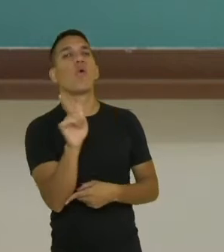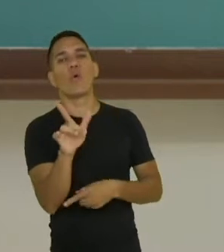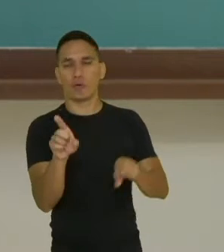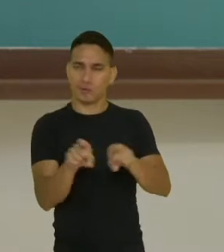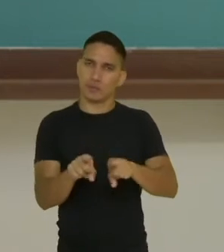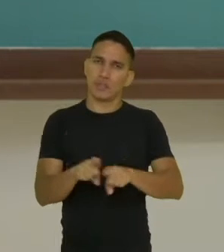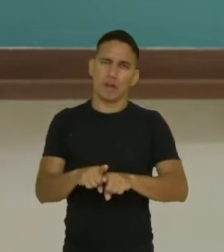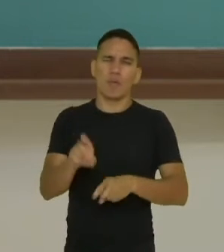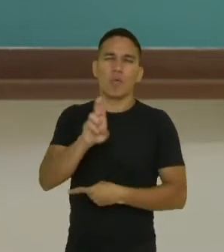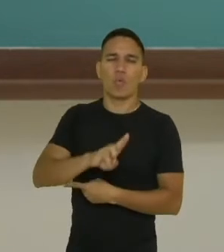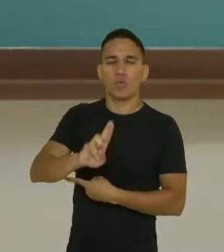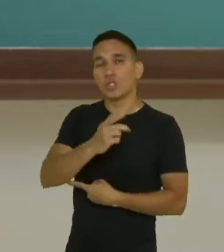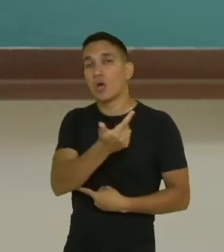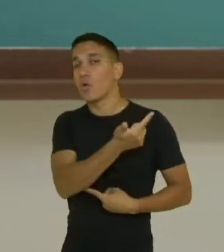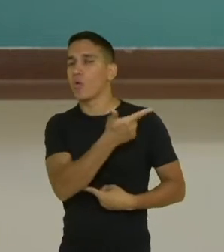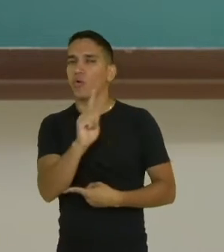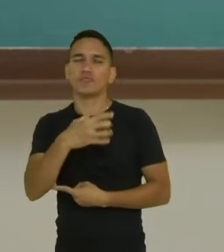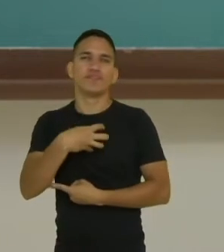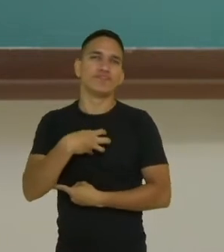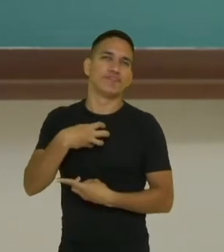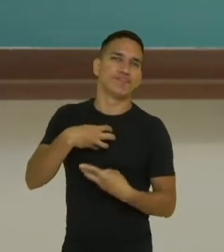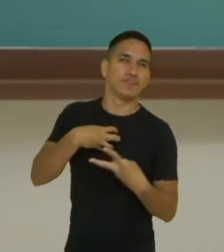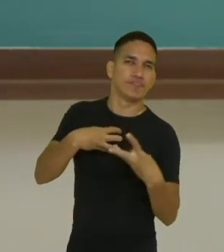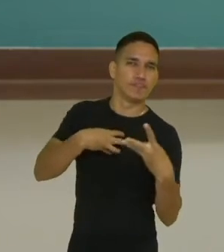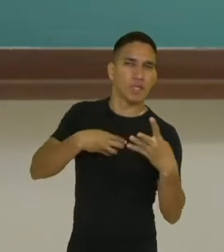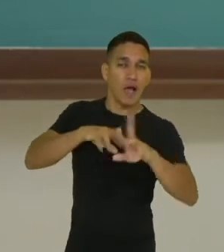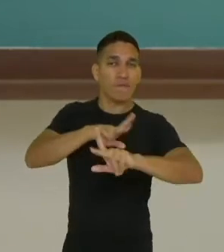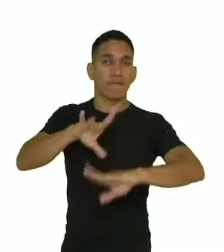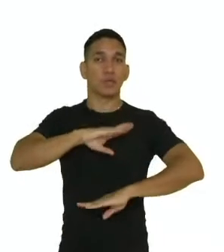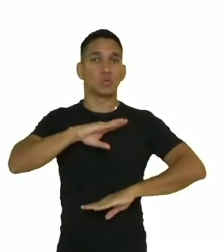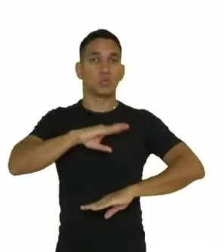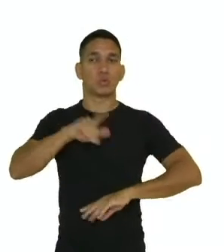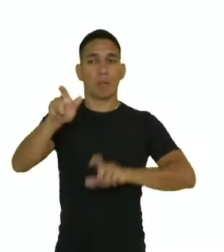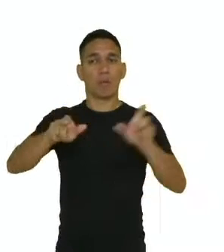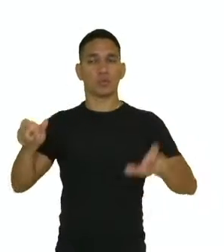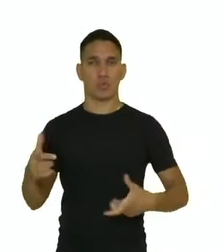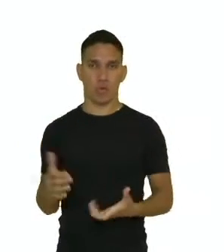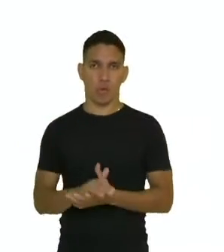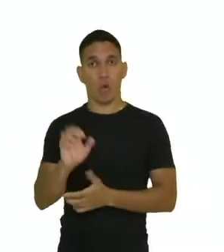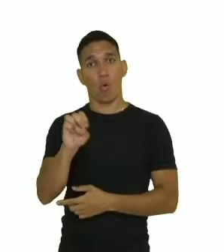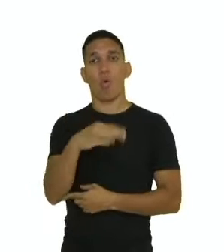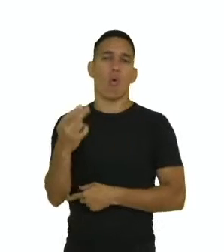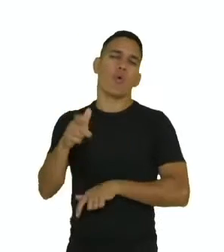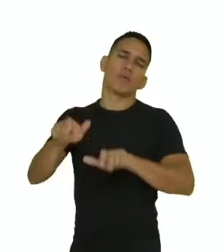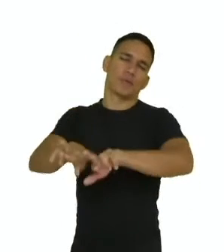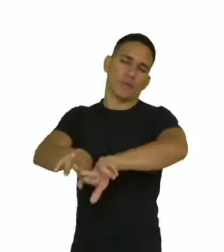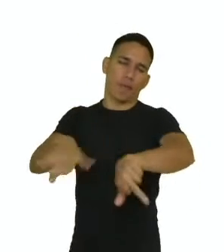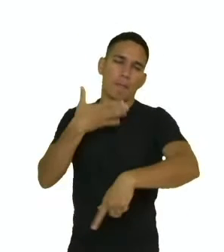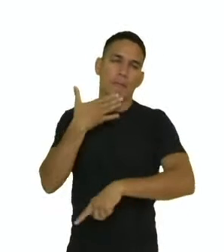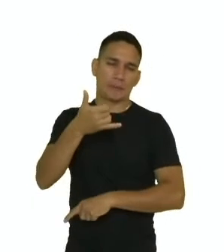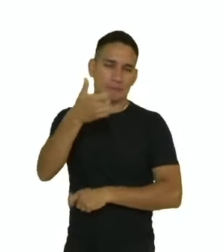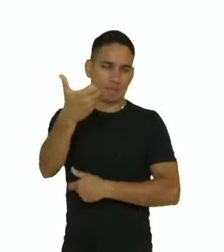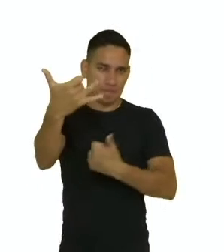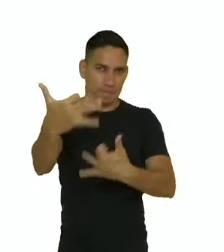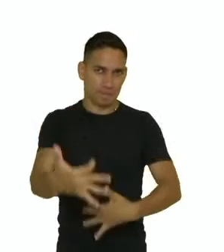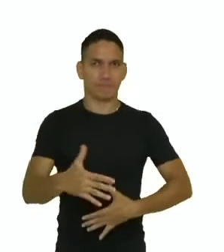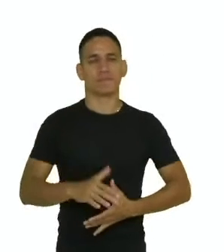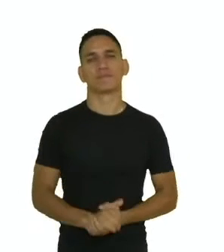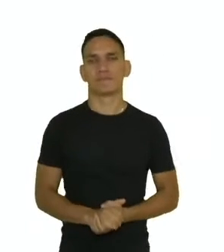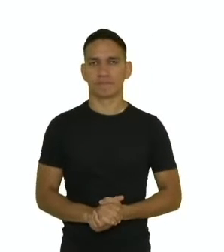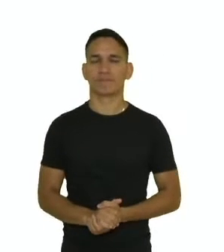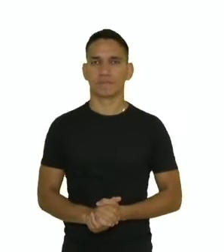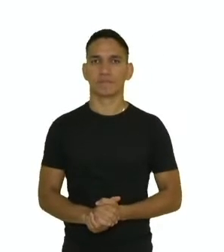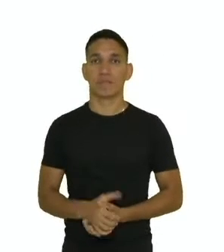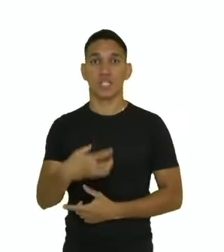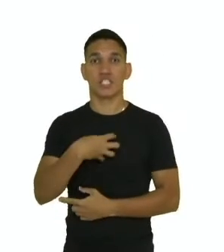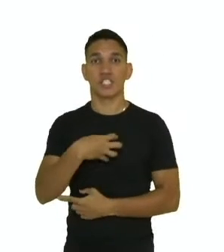ser usada para manifestar certas condições do homem, ou das pessoas, melhor dizendo. A voz que